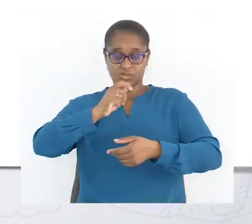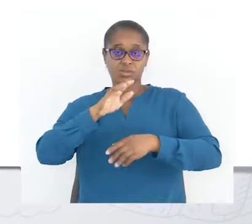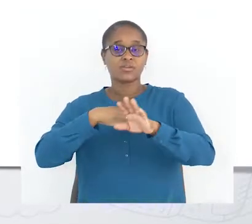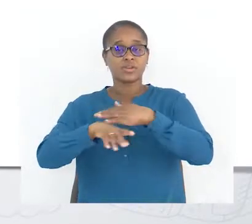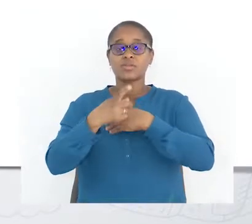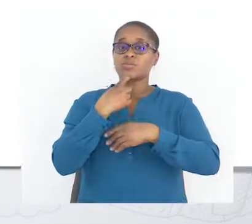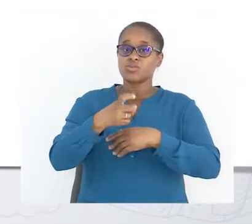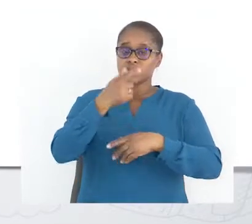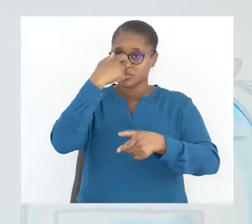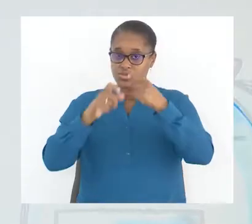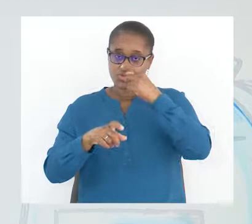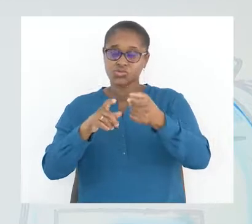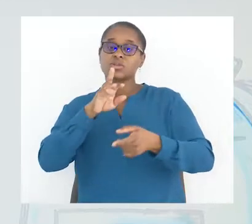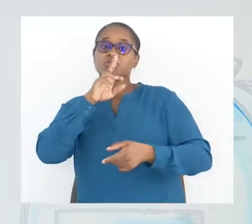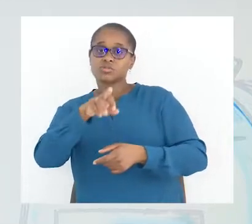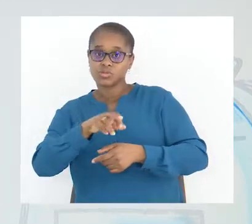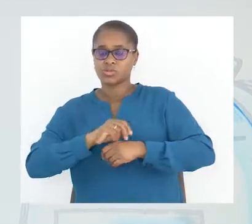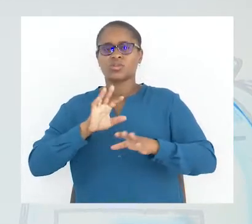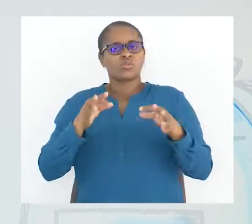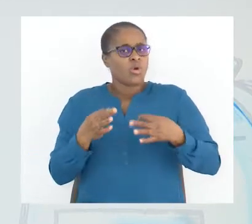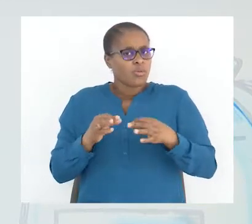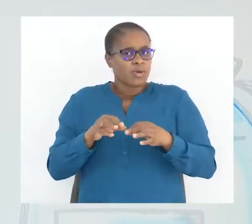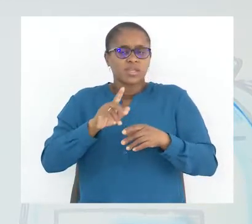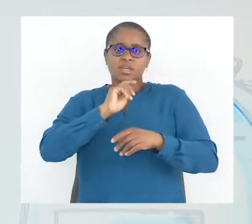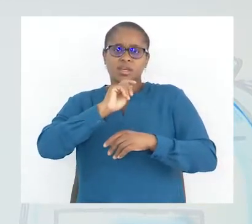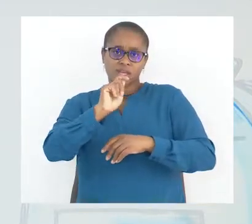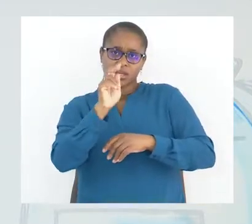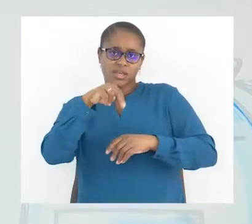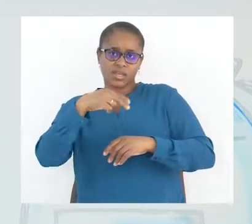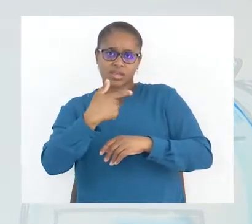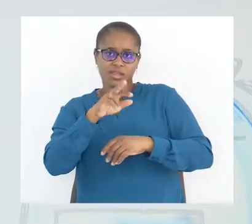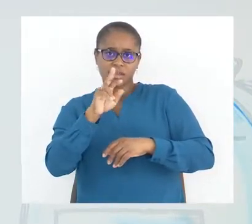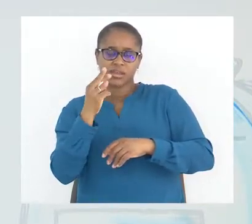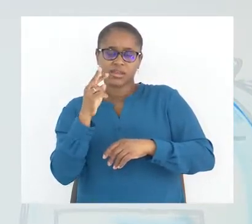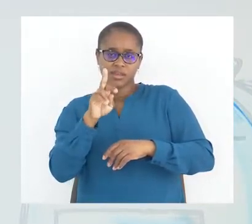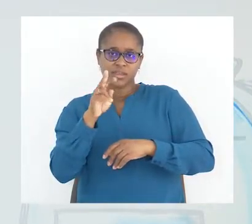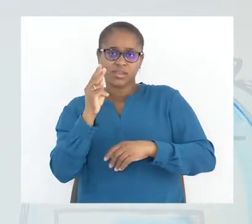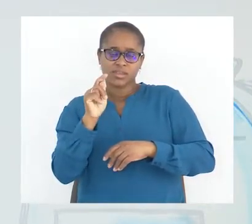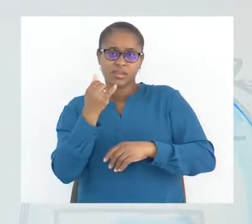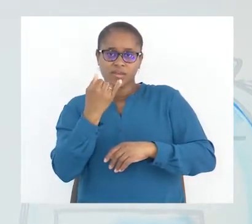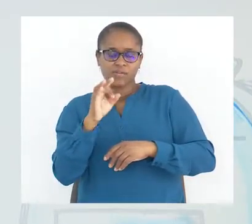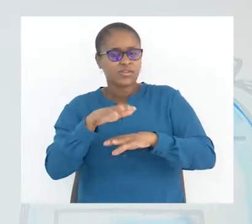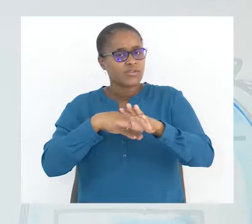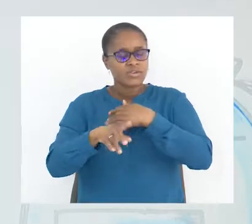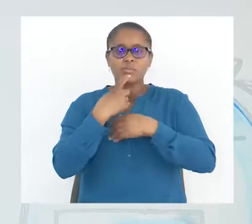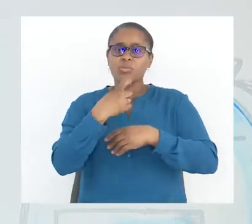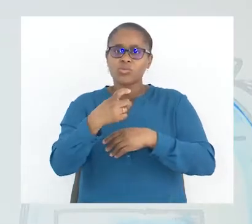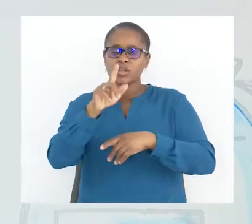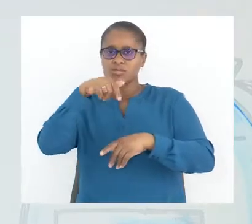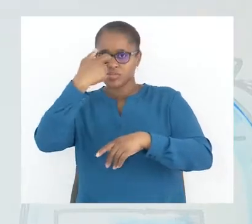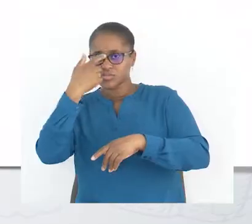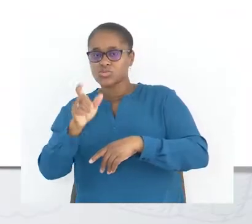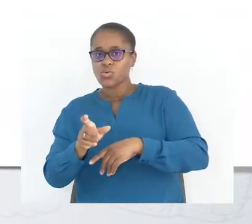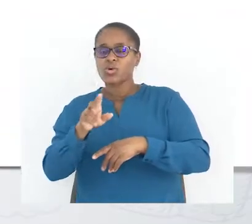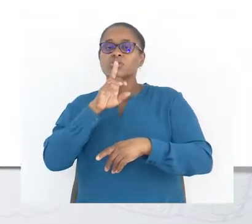que lhe responde. Normalmente, na entrevista, fazemos as perguntas e a pessoa responde.